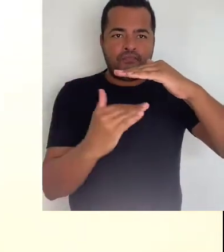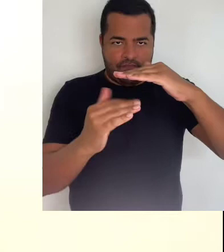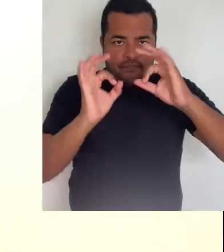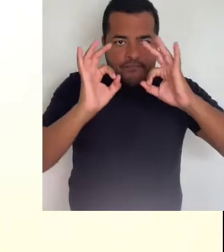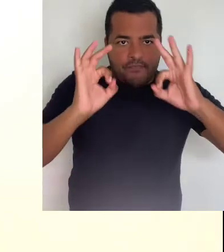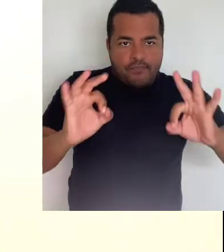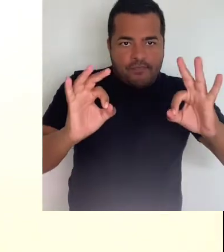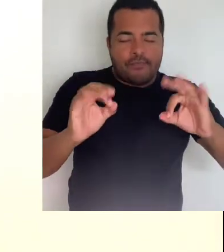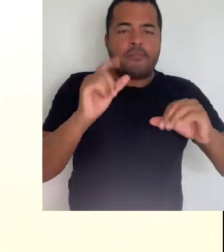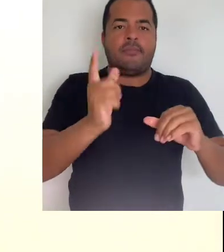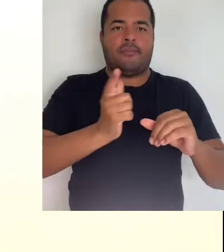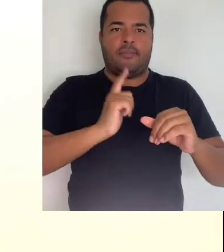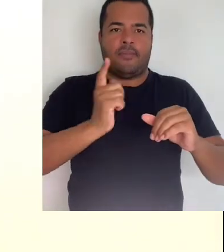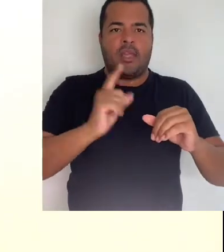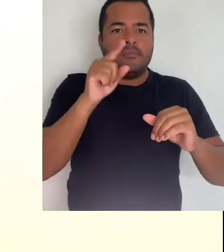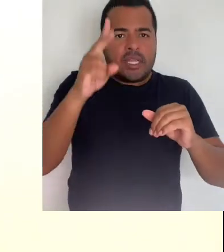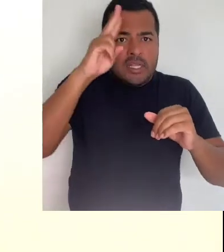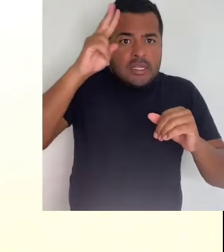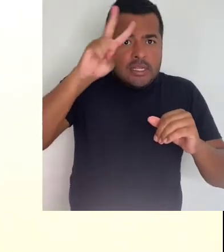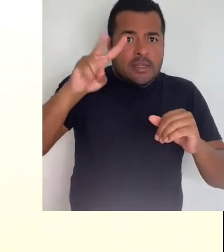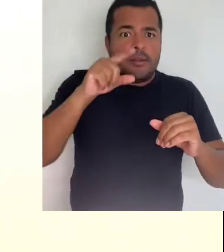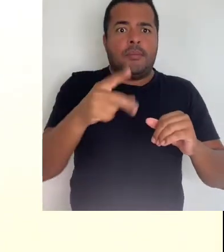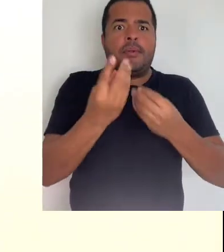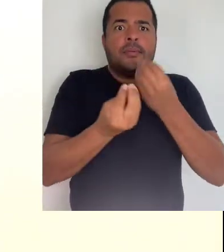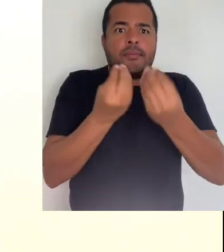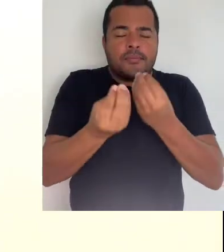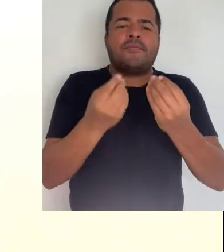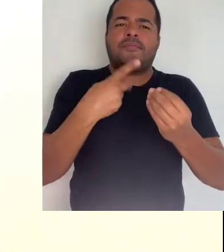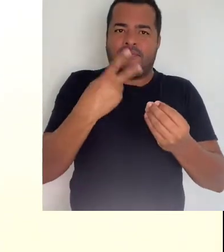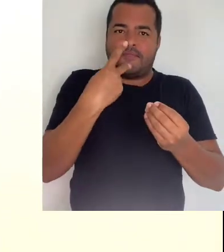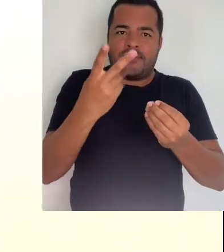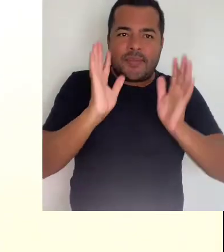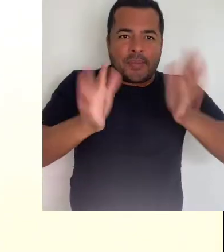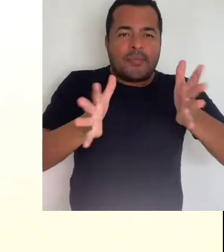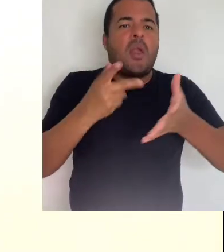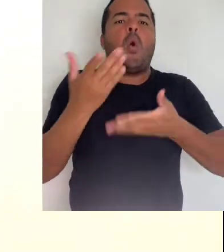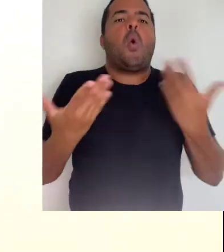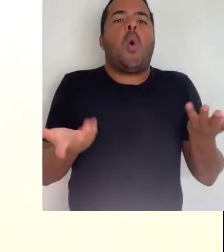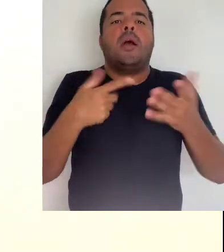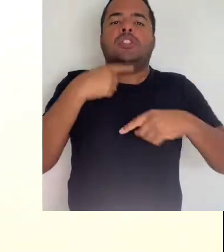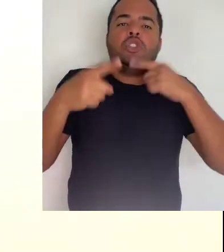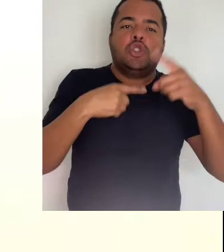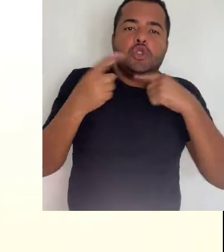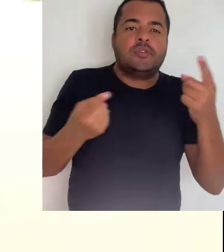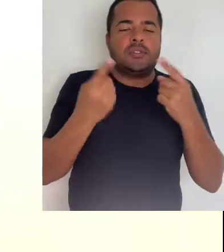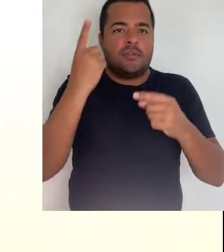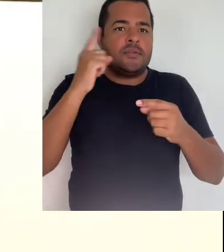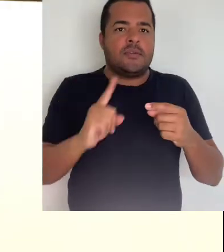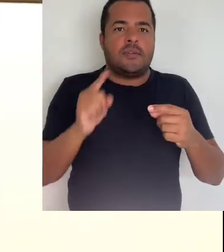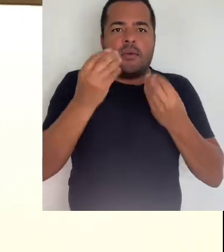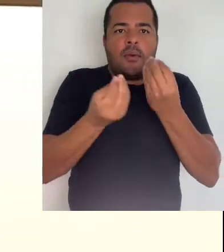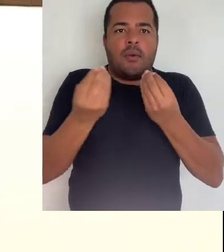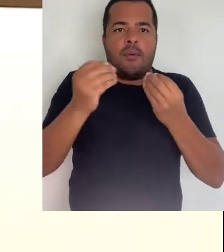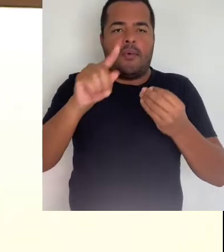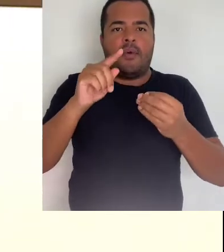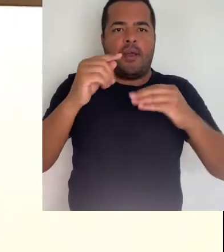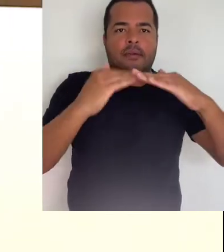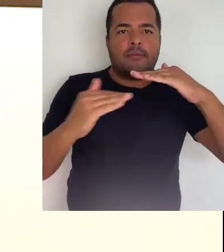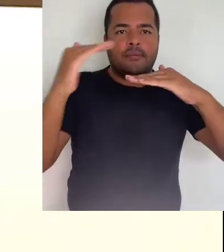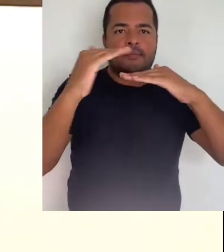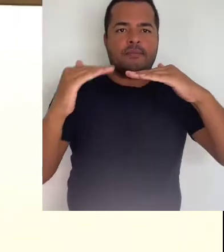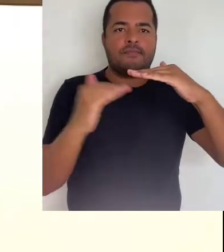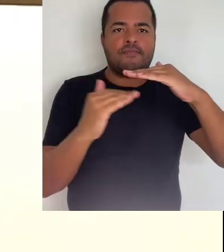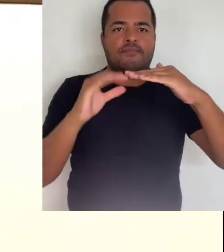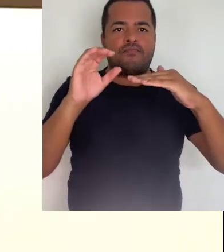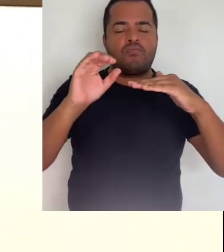2 fases aqui, certo? Tem 2 fases. Lembra daquela jogada que eu falei? Qual é a dúvida? Se saber quem é a